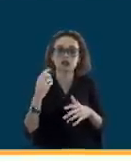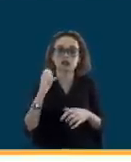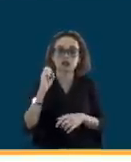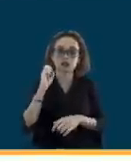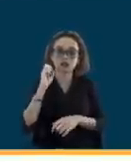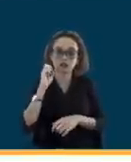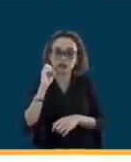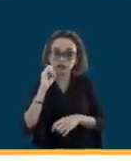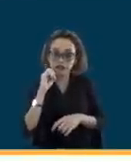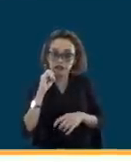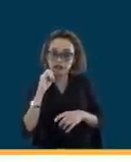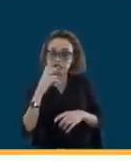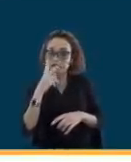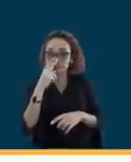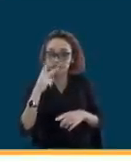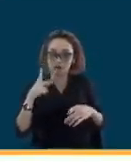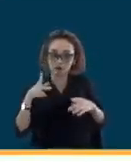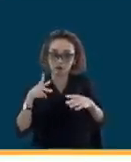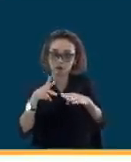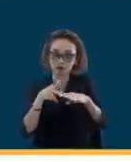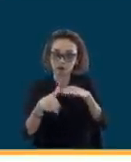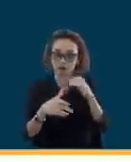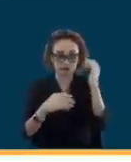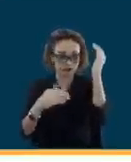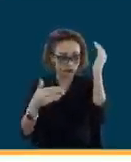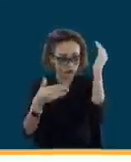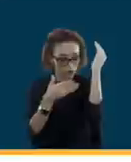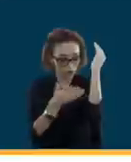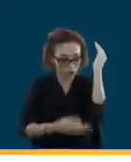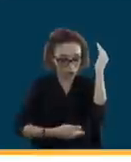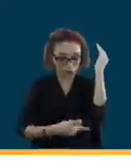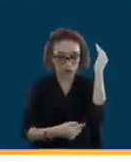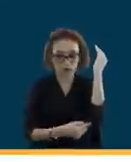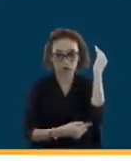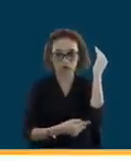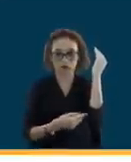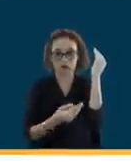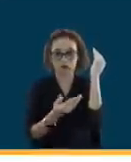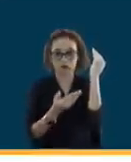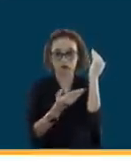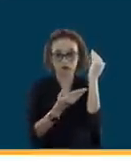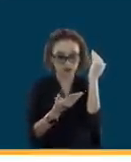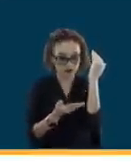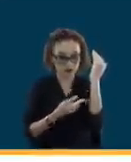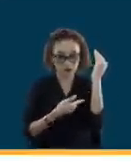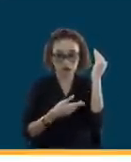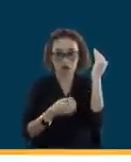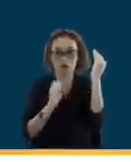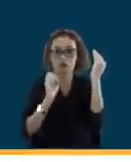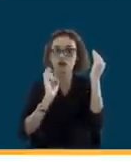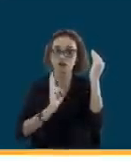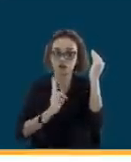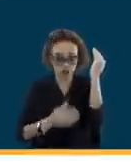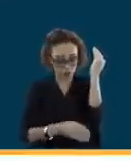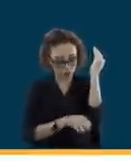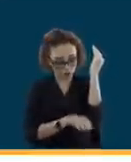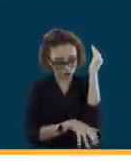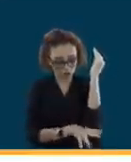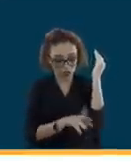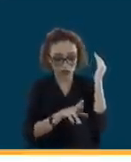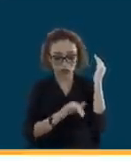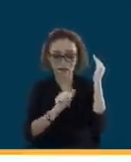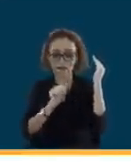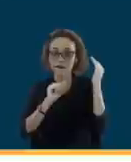por mais que se corte o tronco, que se corte o caule, né? Na superfície, mas se a raiz ela